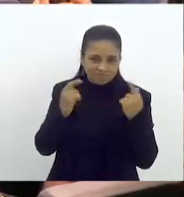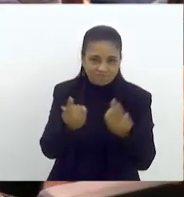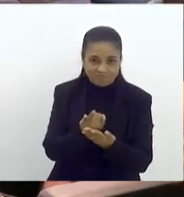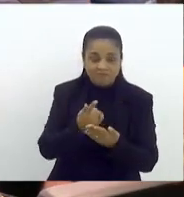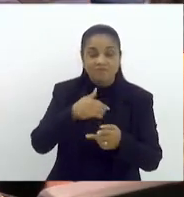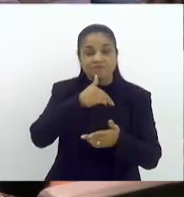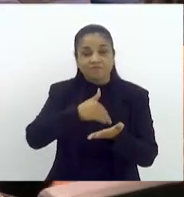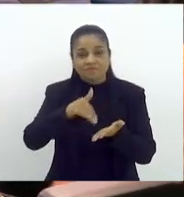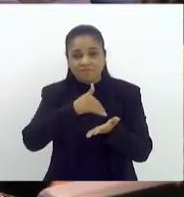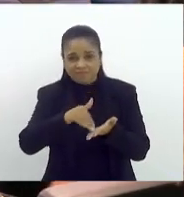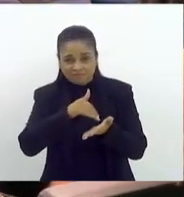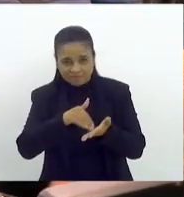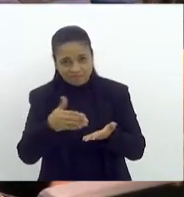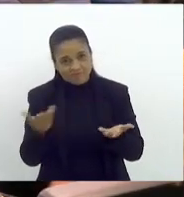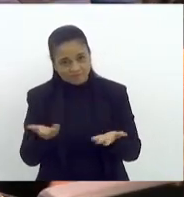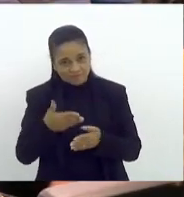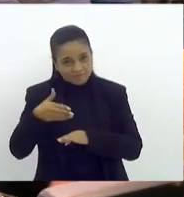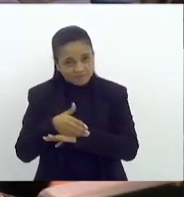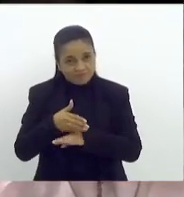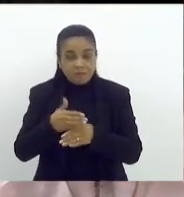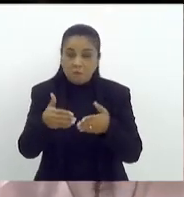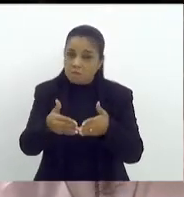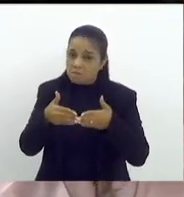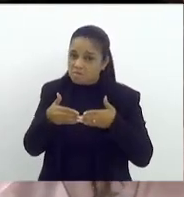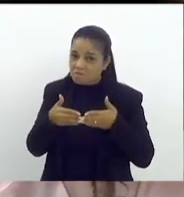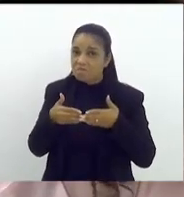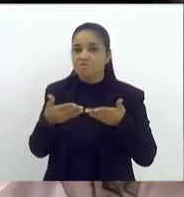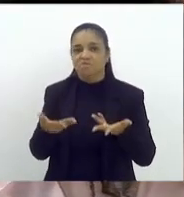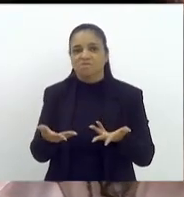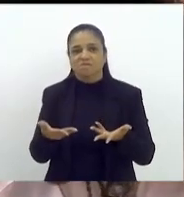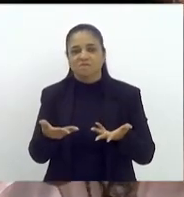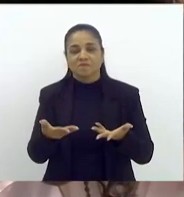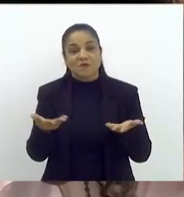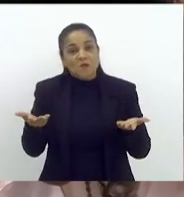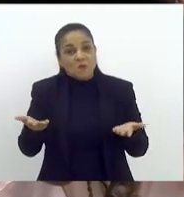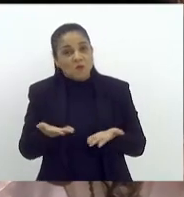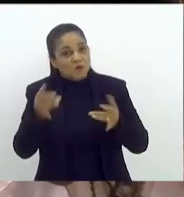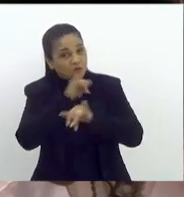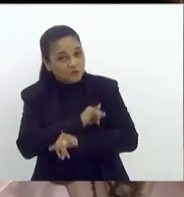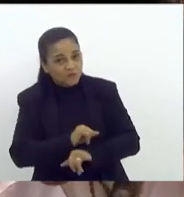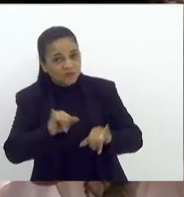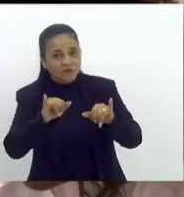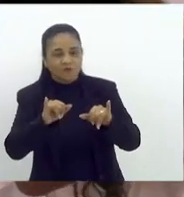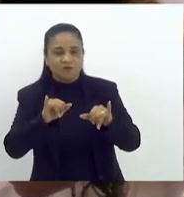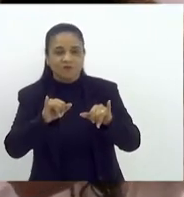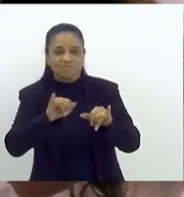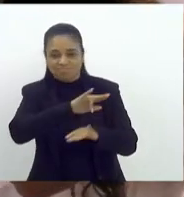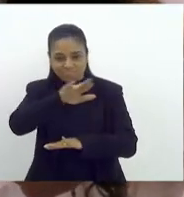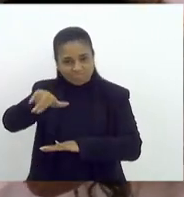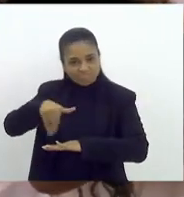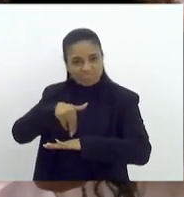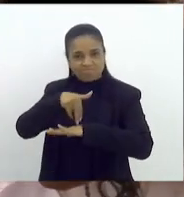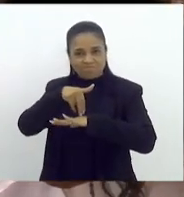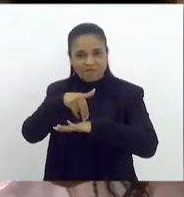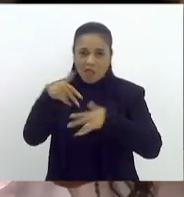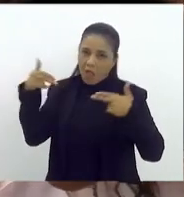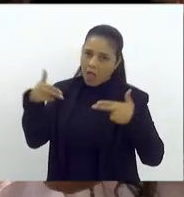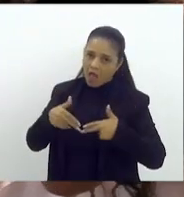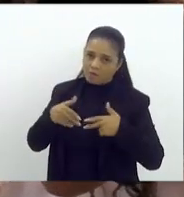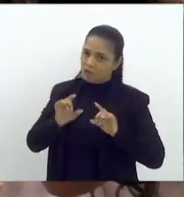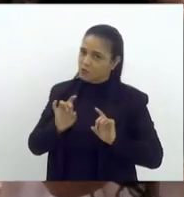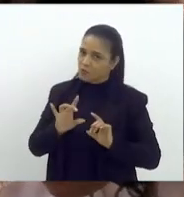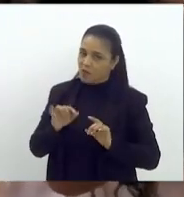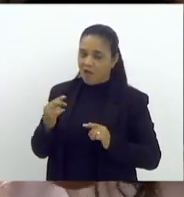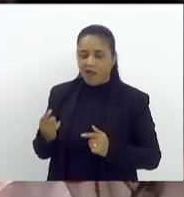presentes peço a licença para sim dizer que hoje eu não estou aqui somente como rapper